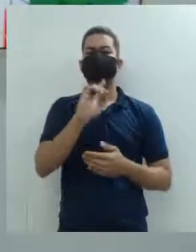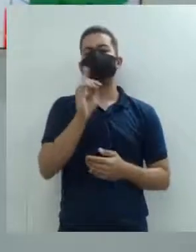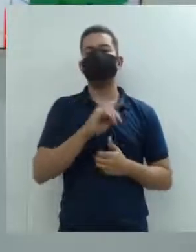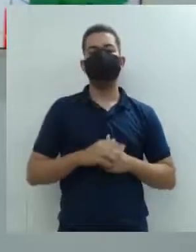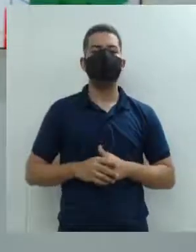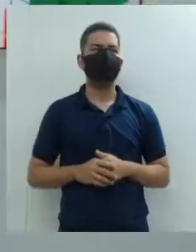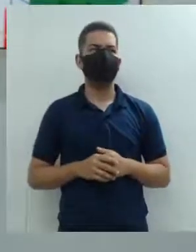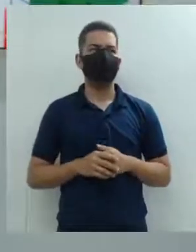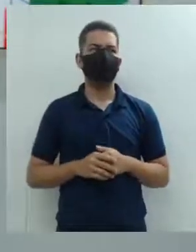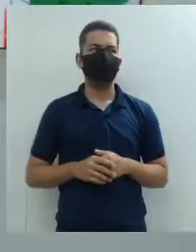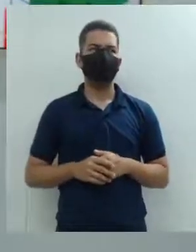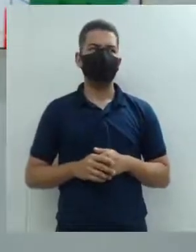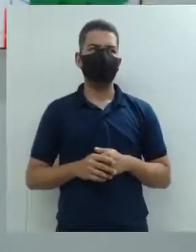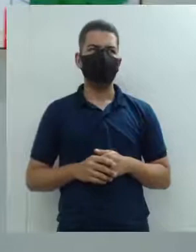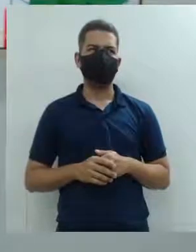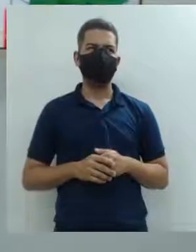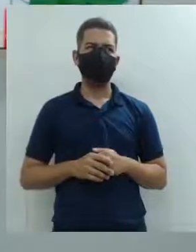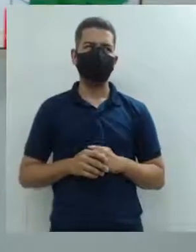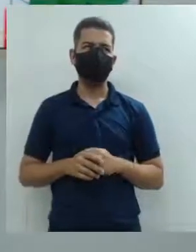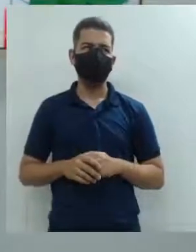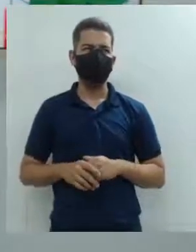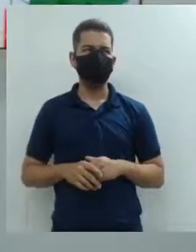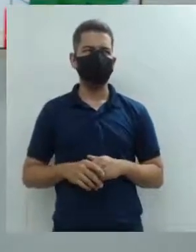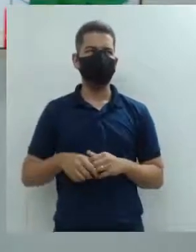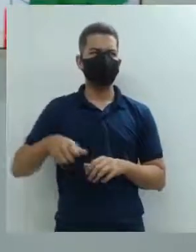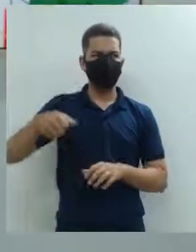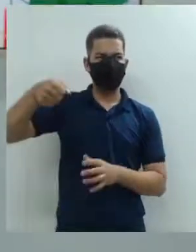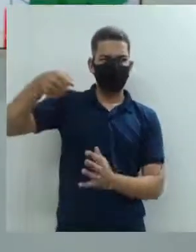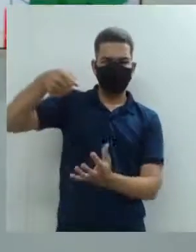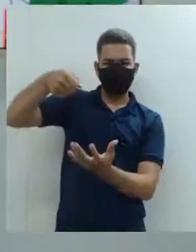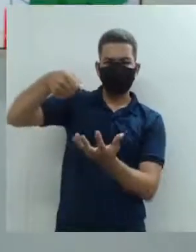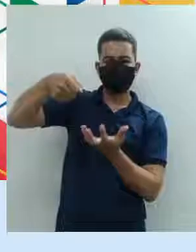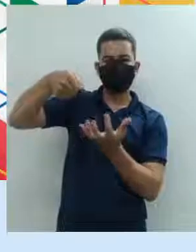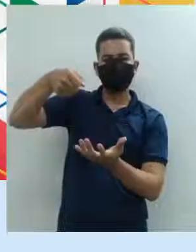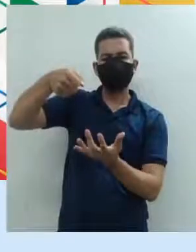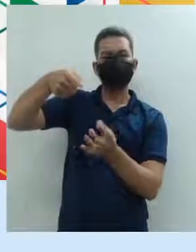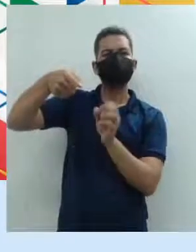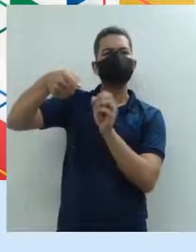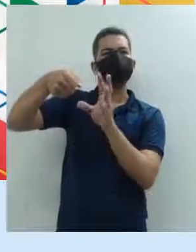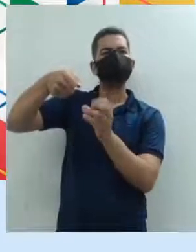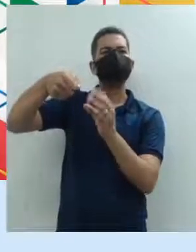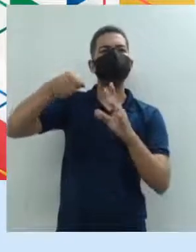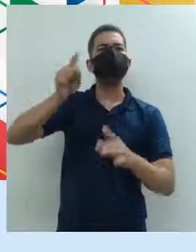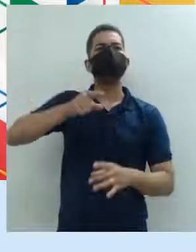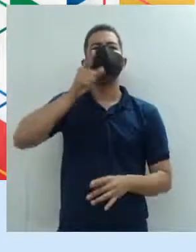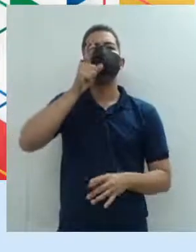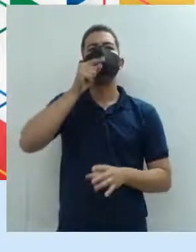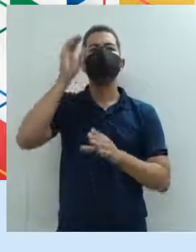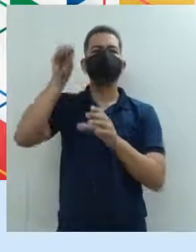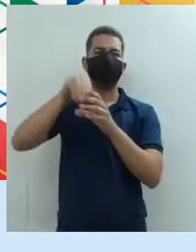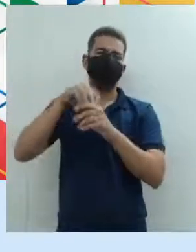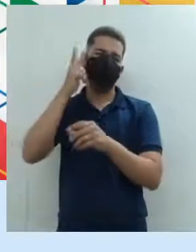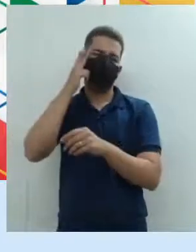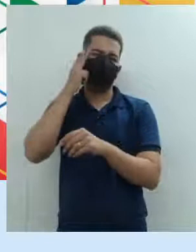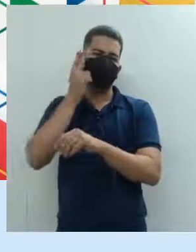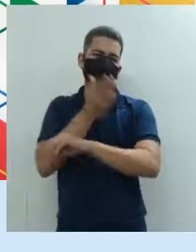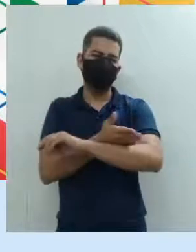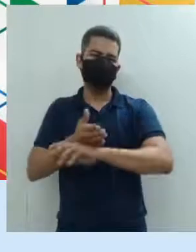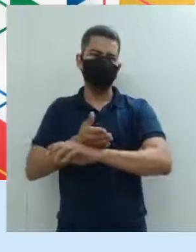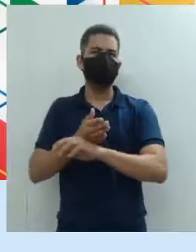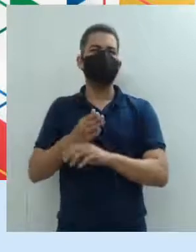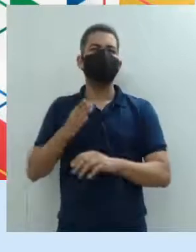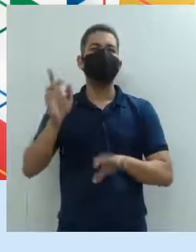passar. Continuando aqui falando da nossa chaleira, né? O que é que eu tenho lá? Eu tenho uma chaleira com água, normalmente, que você está aquecendo para tomar